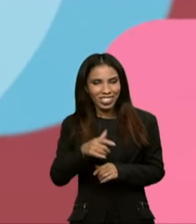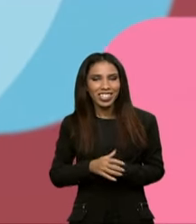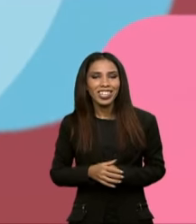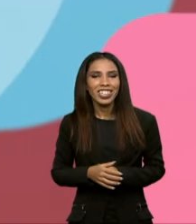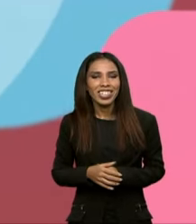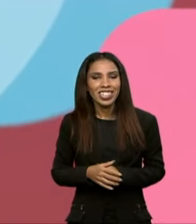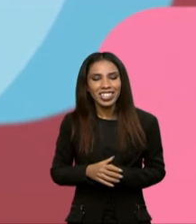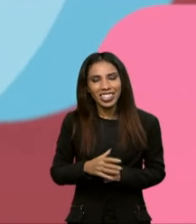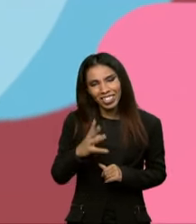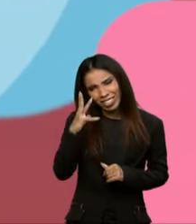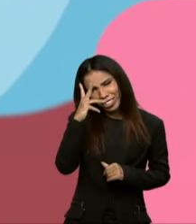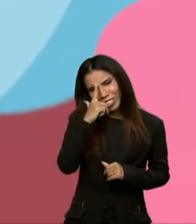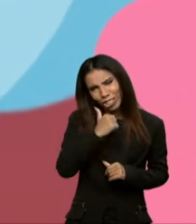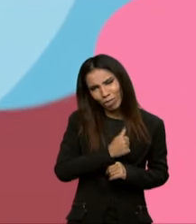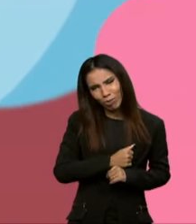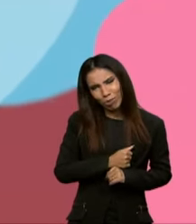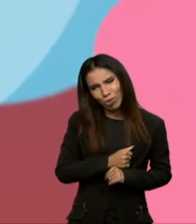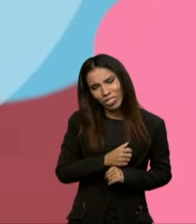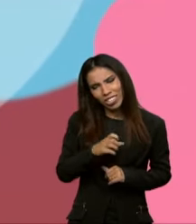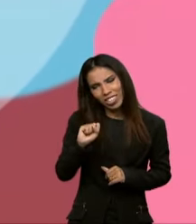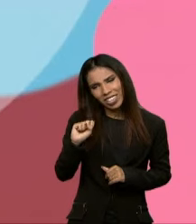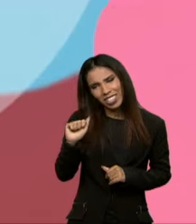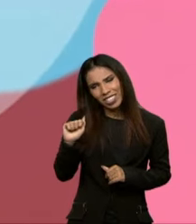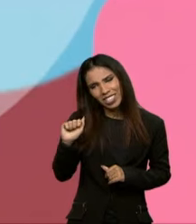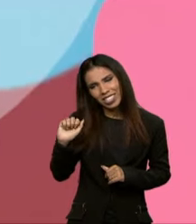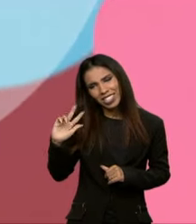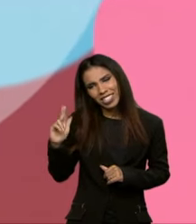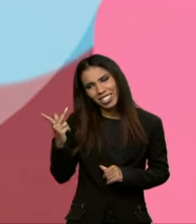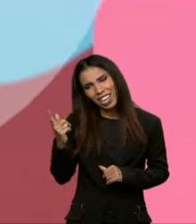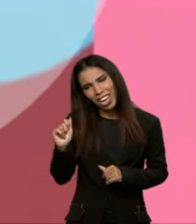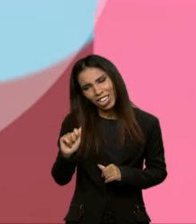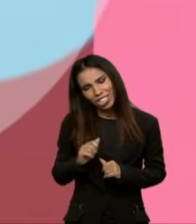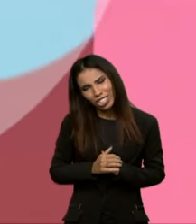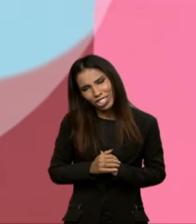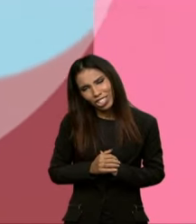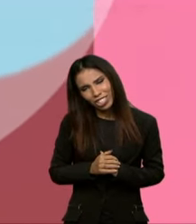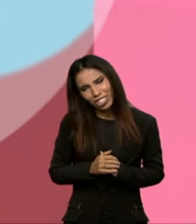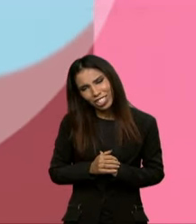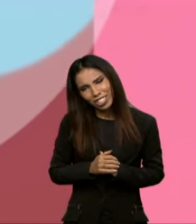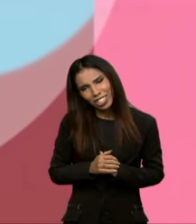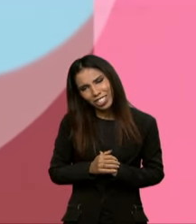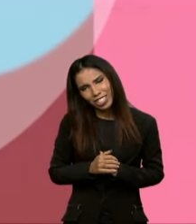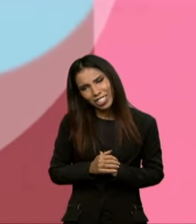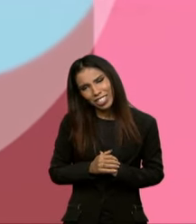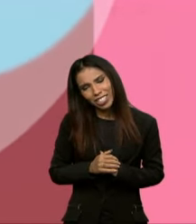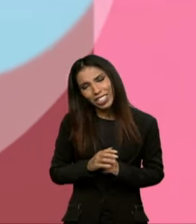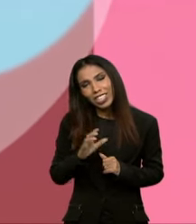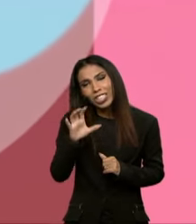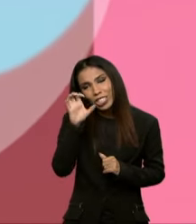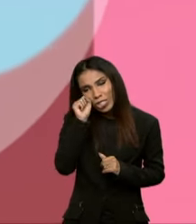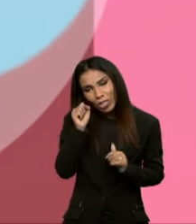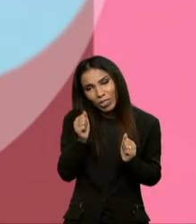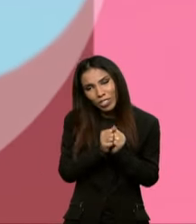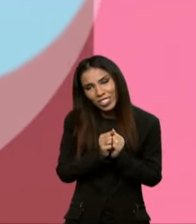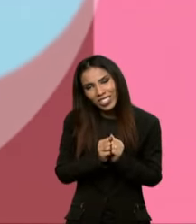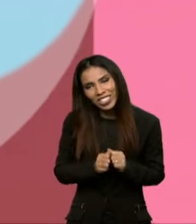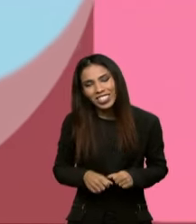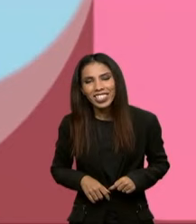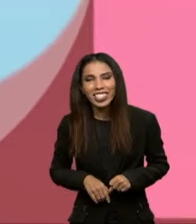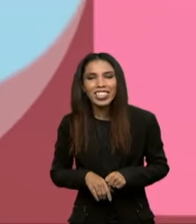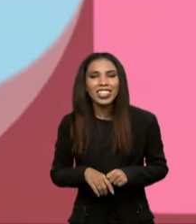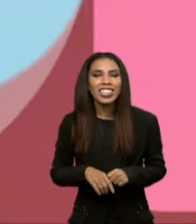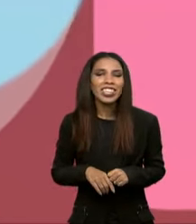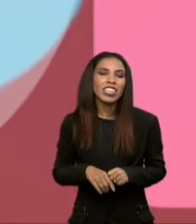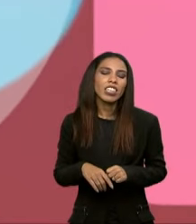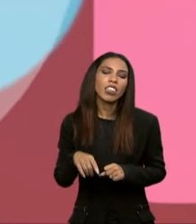Olha que bonitinha. Então, Sasha, ele gosta de comigo. Oh, Sasha, meu eu Deus do céu. Na cama também. Você dorme com eles Porque também? As minhas têm, meus cachorros têm 60 quilos.